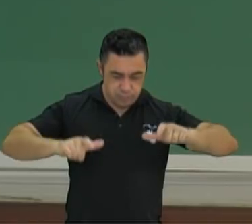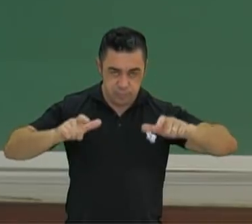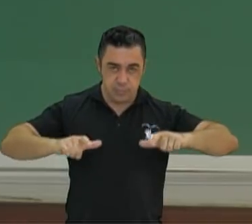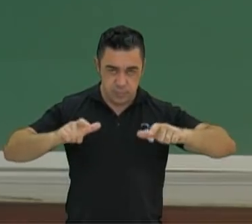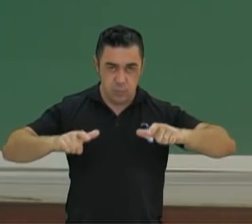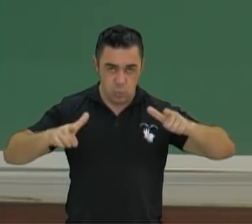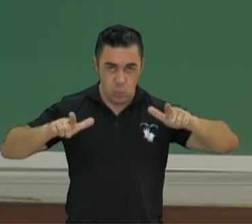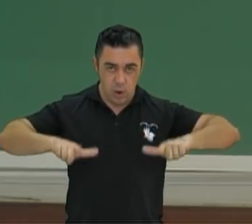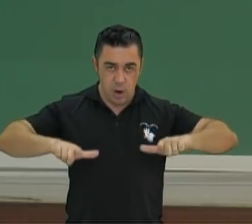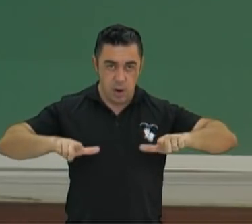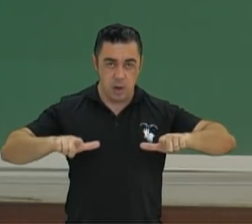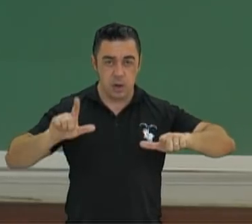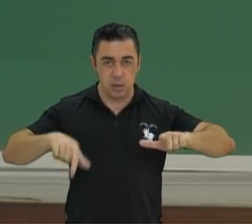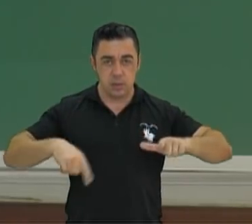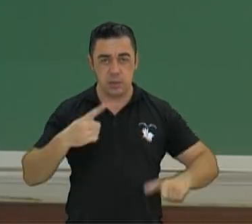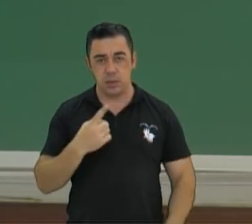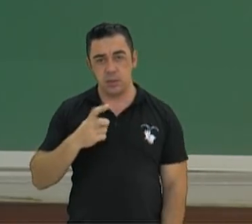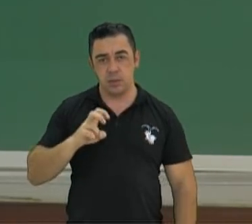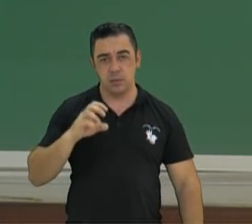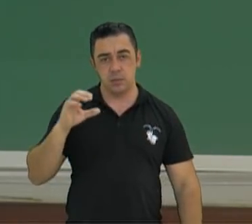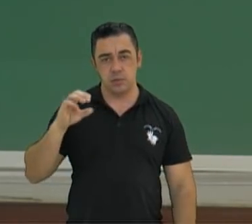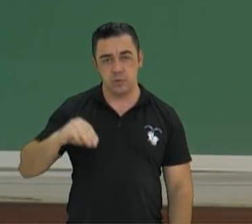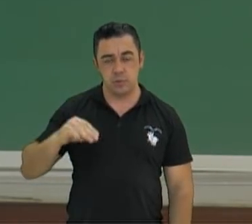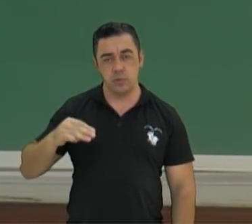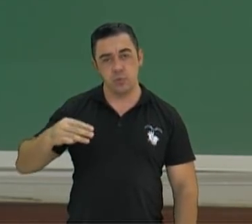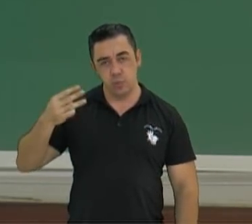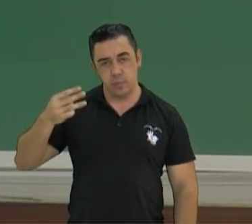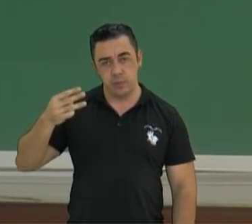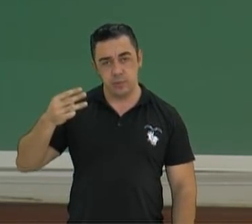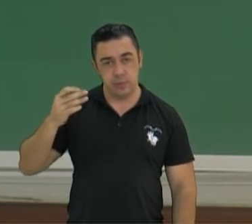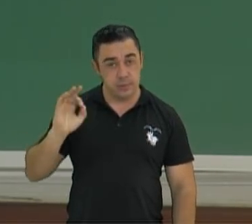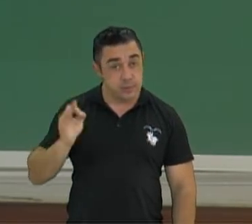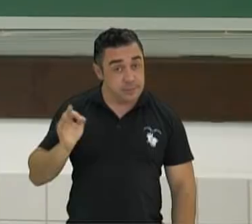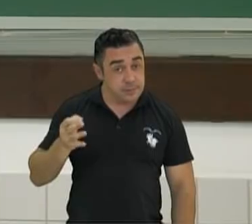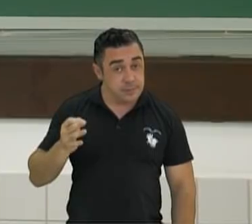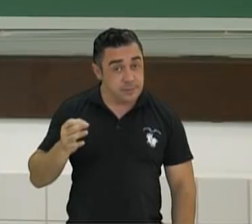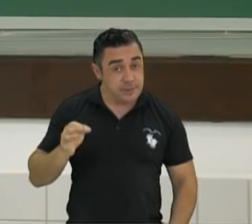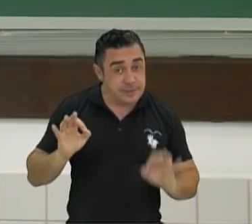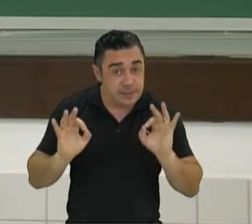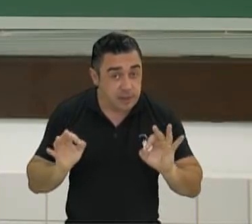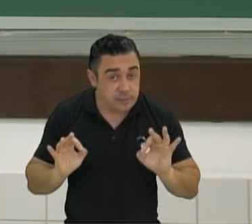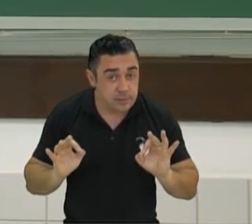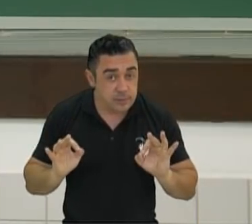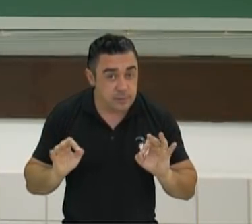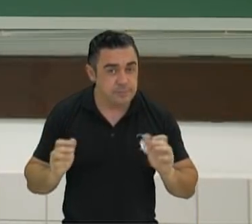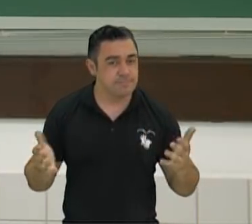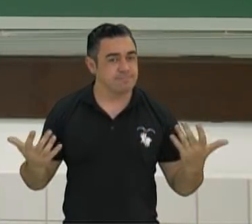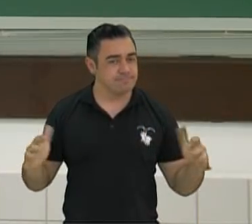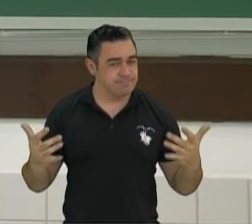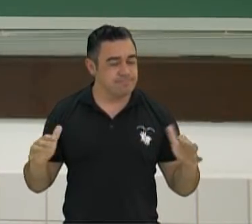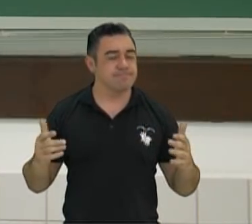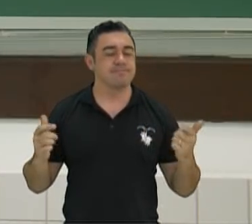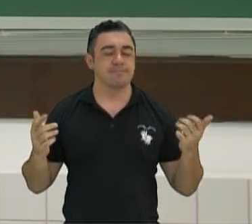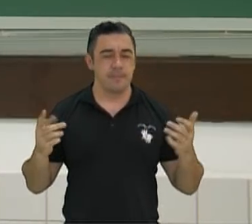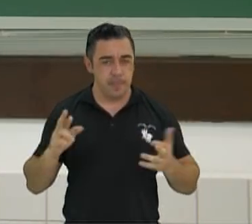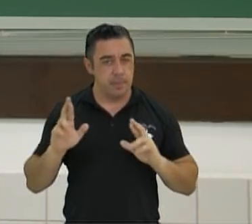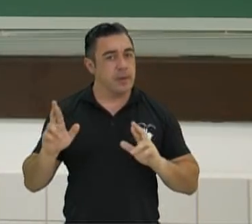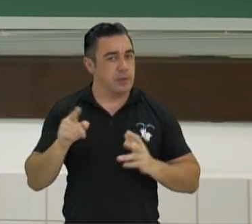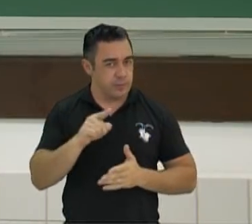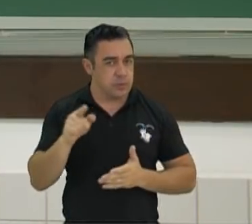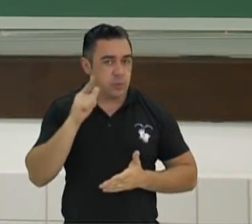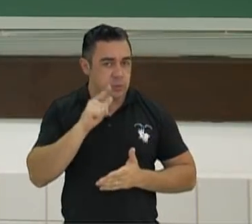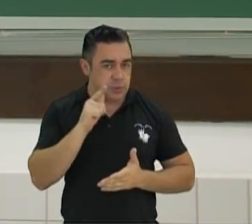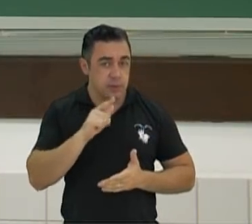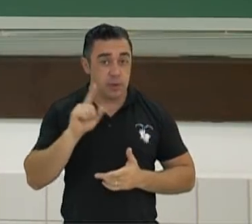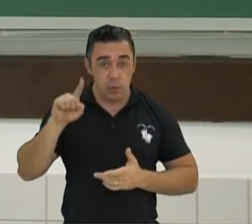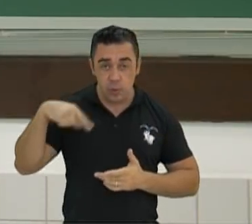ou seja, vai ter um volume de 15 centímetros cúbicos. Acertou? Espero que sim, hein? Vamos